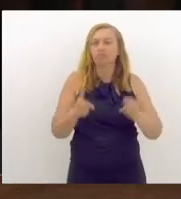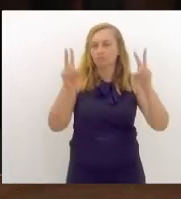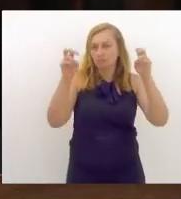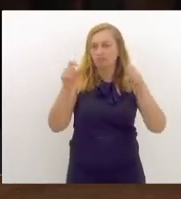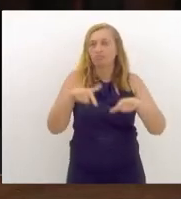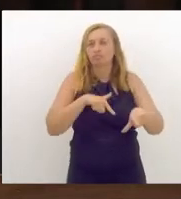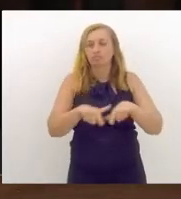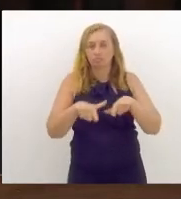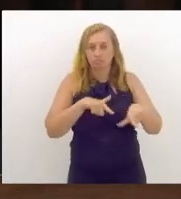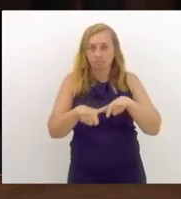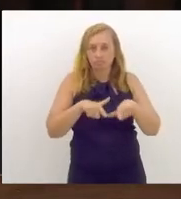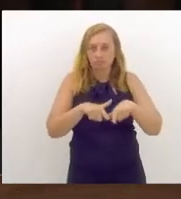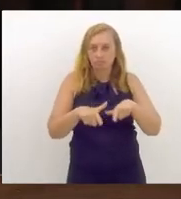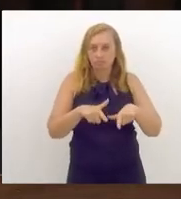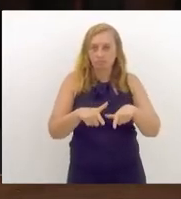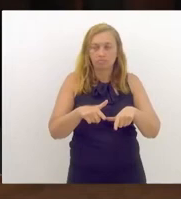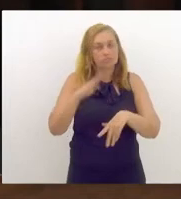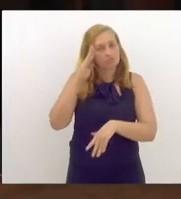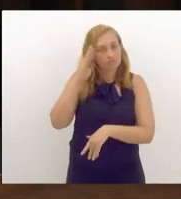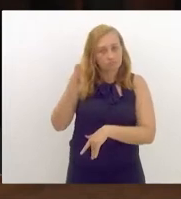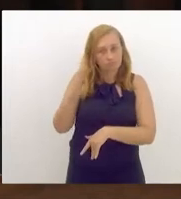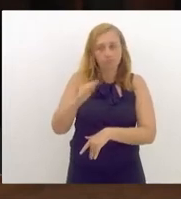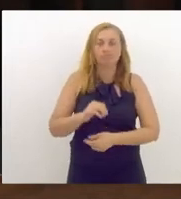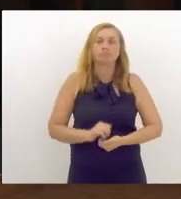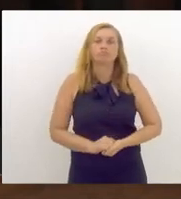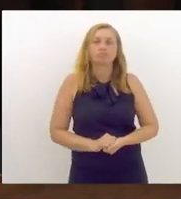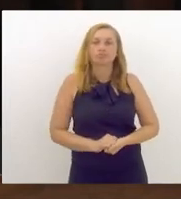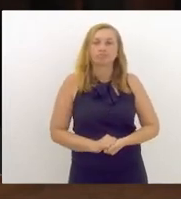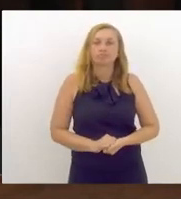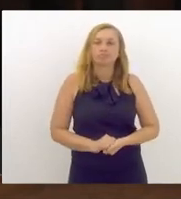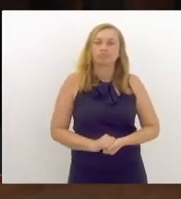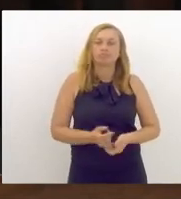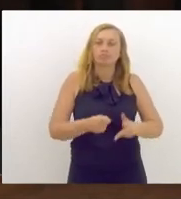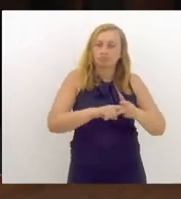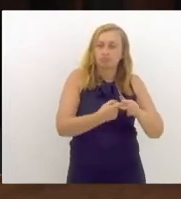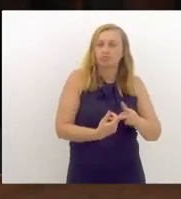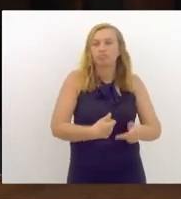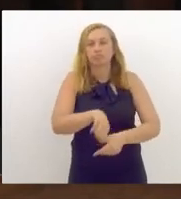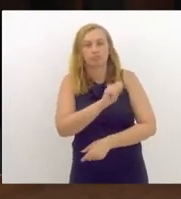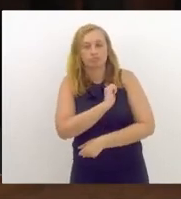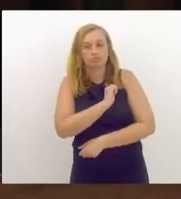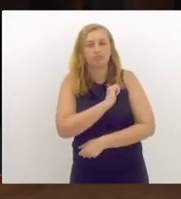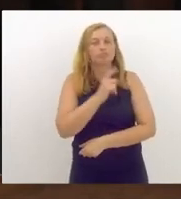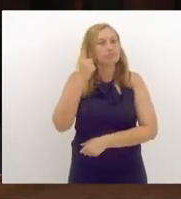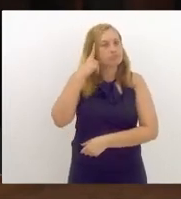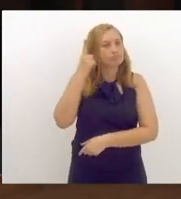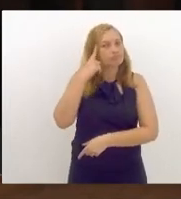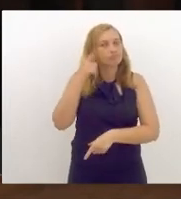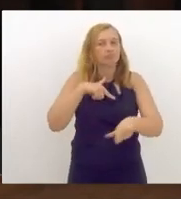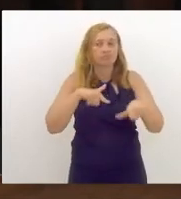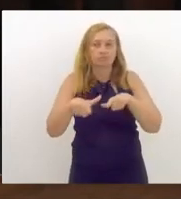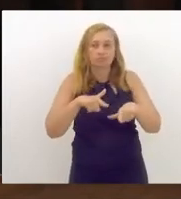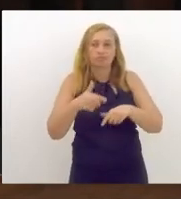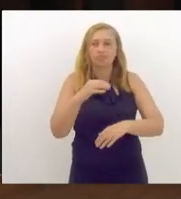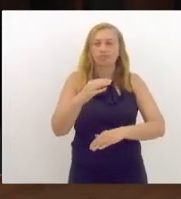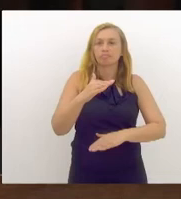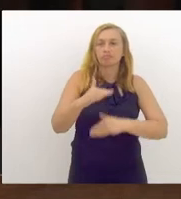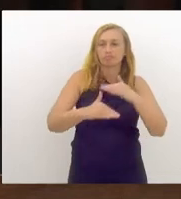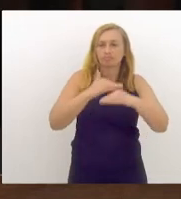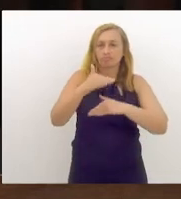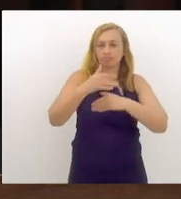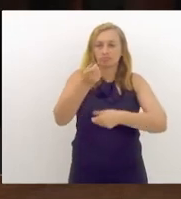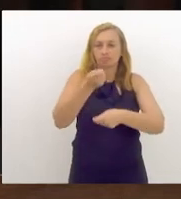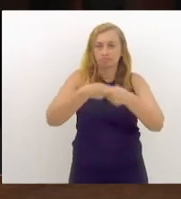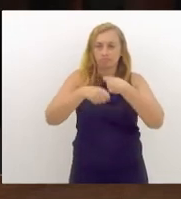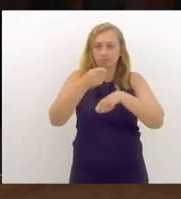seja colocado como premissa né ou seja né ajuste fiscal tem que ser pensado com emprego desenvolvimento econômico tem